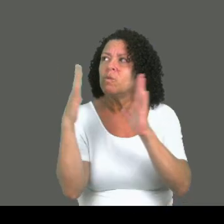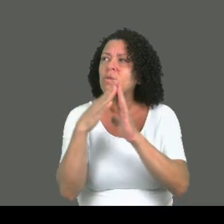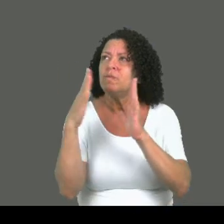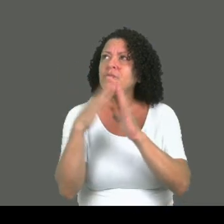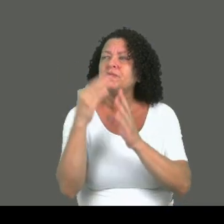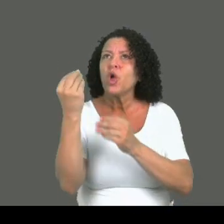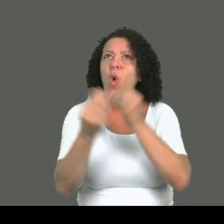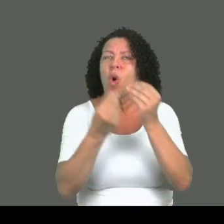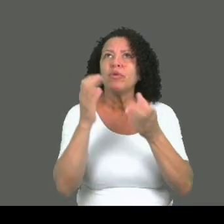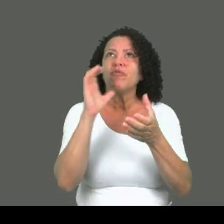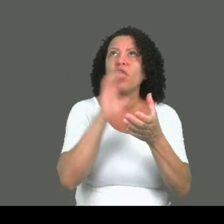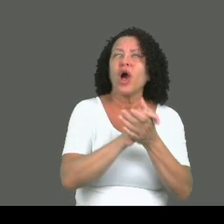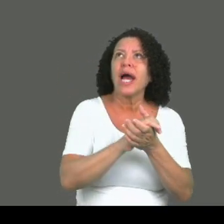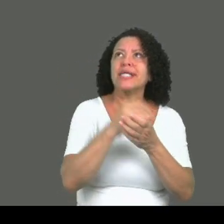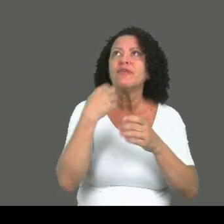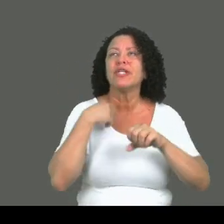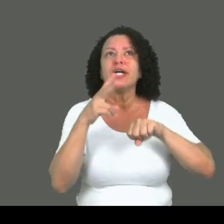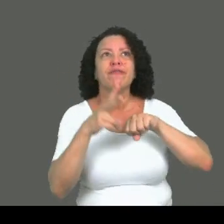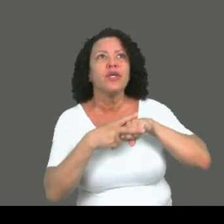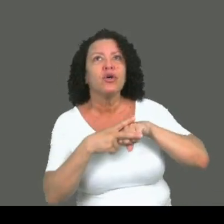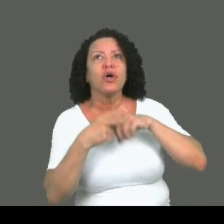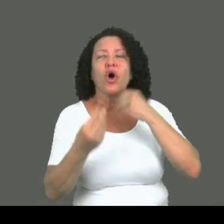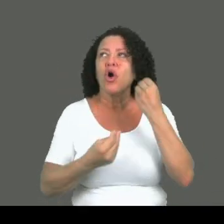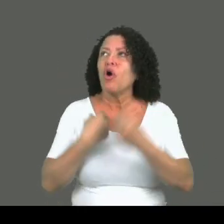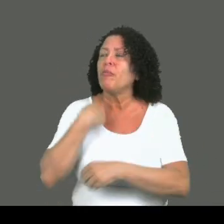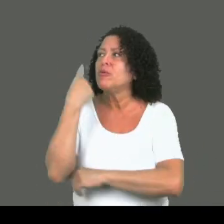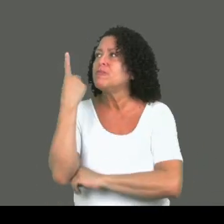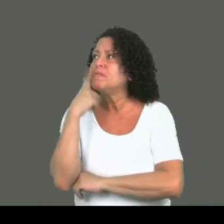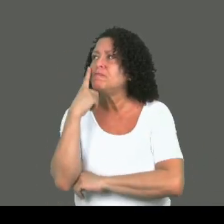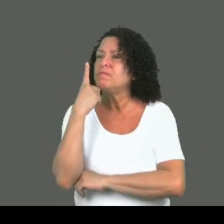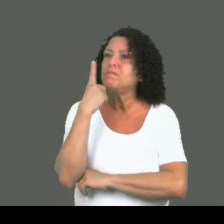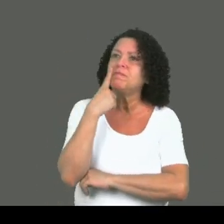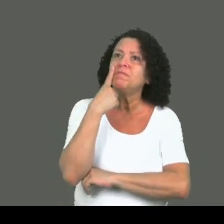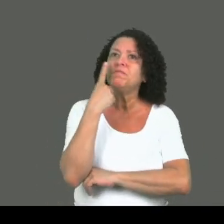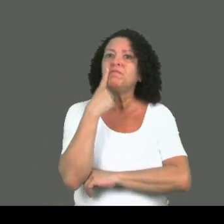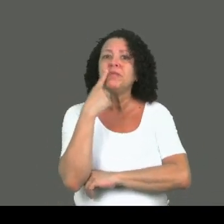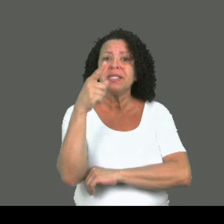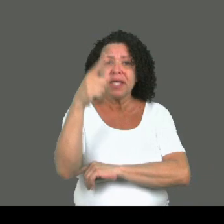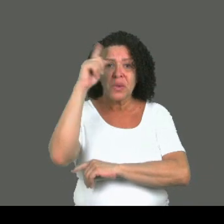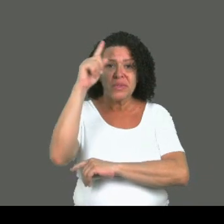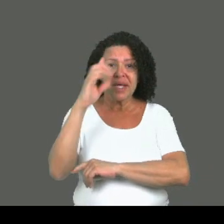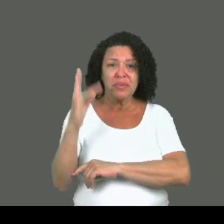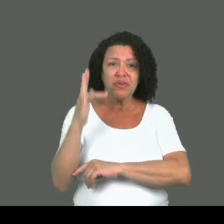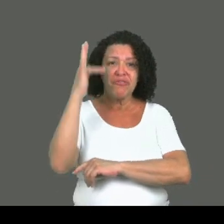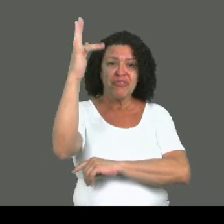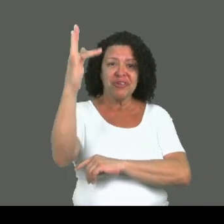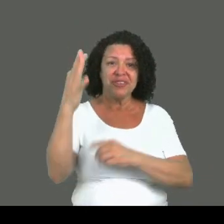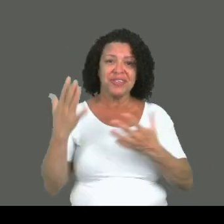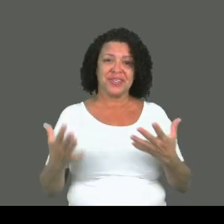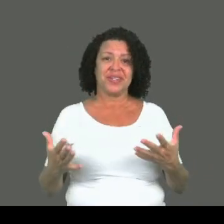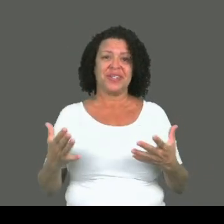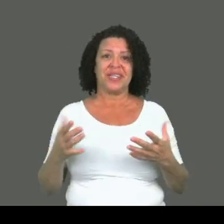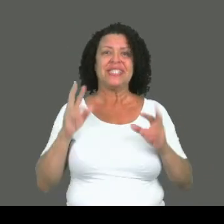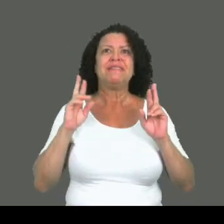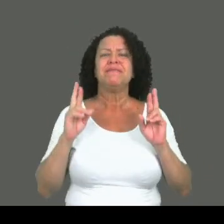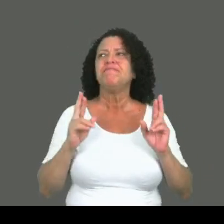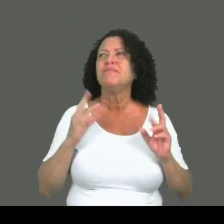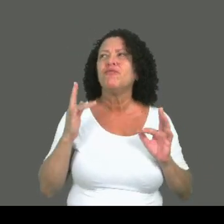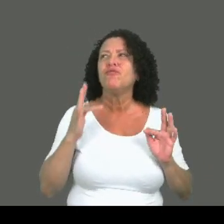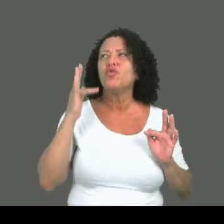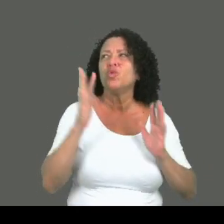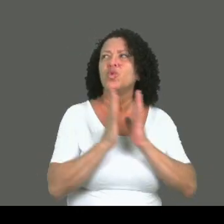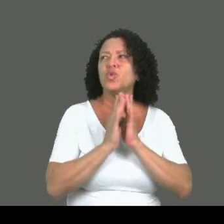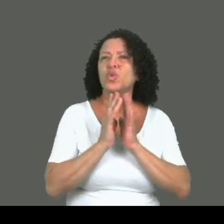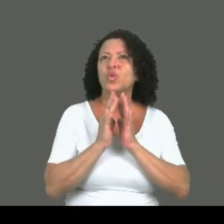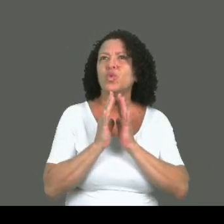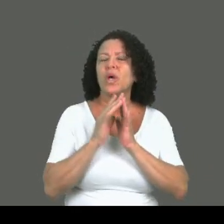estar casado, se eu vou estar viúva. Então a gente fica vivenciando e sofrendo com as expectativas do futuro